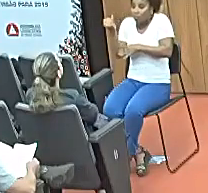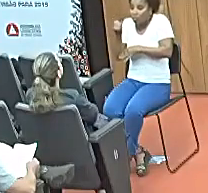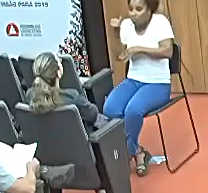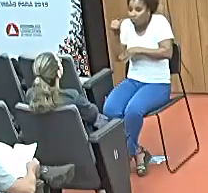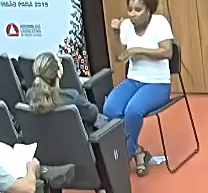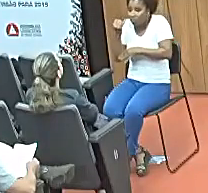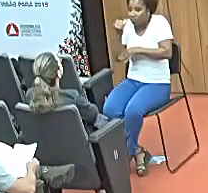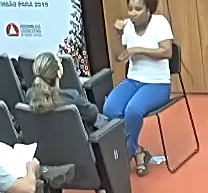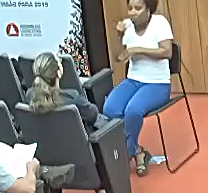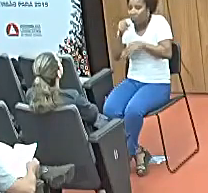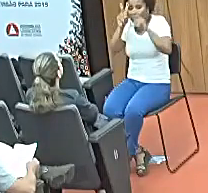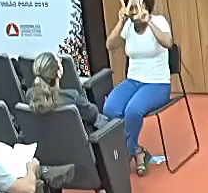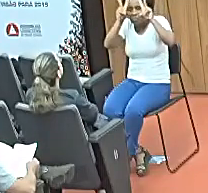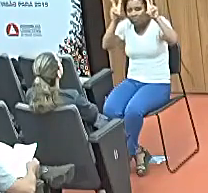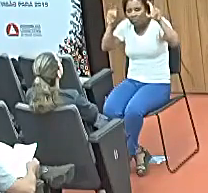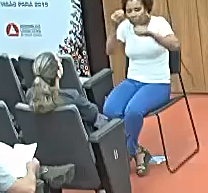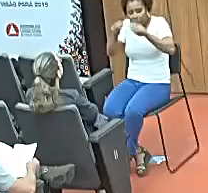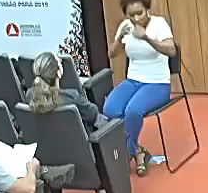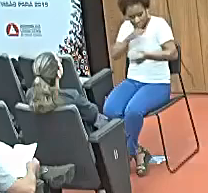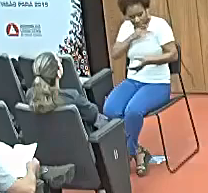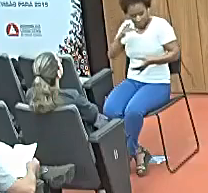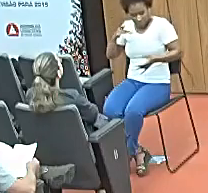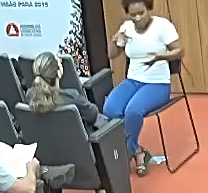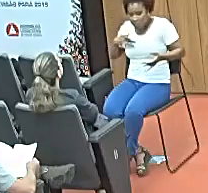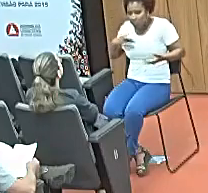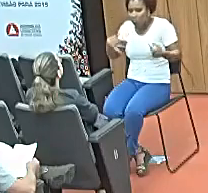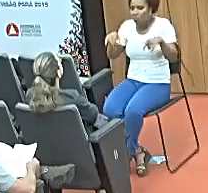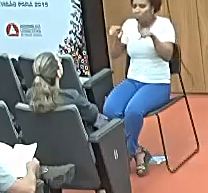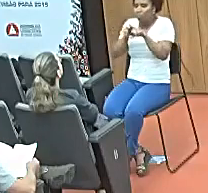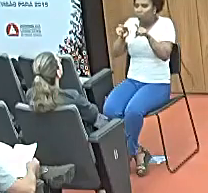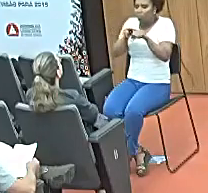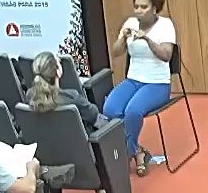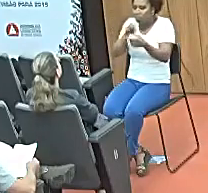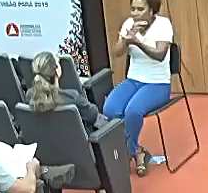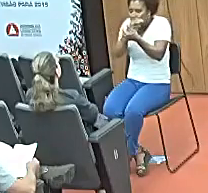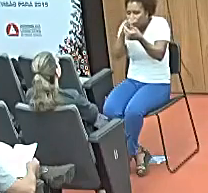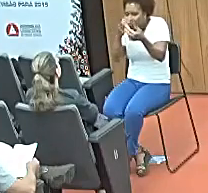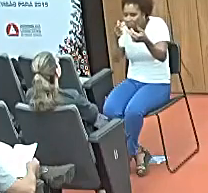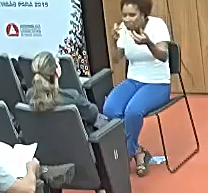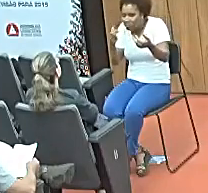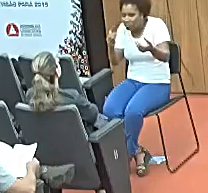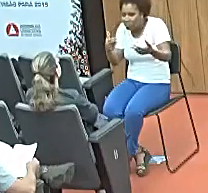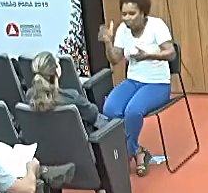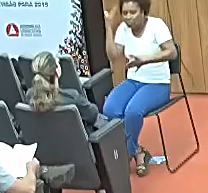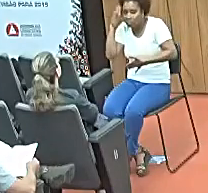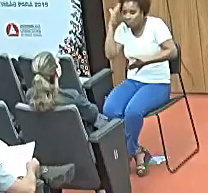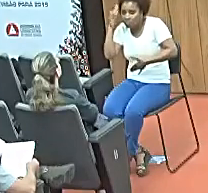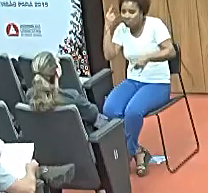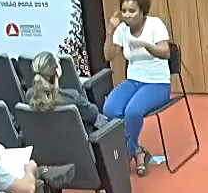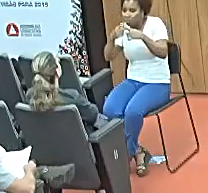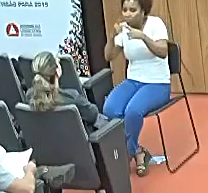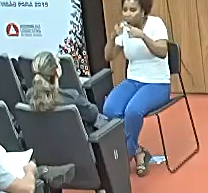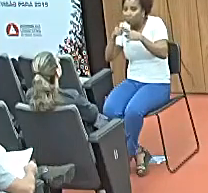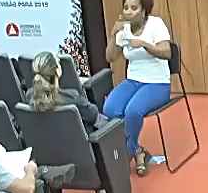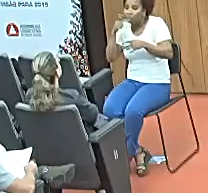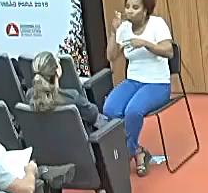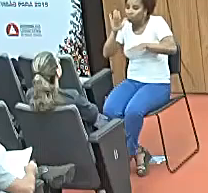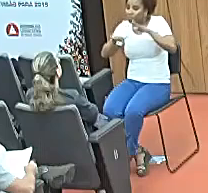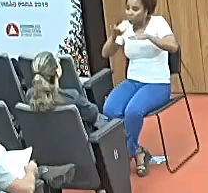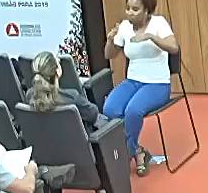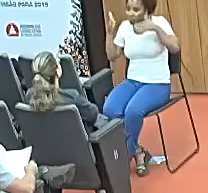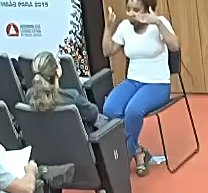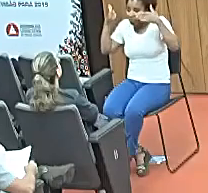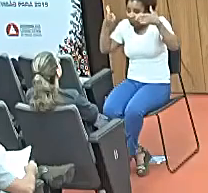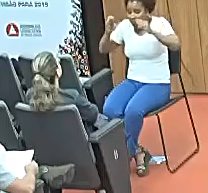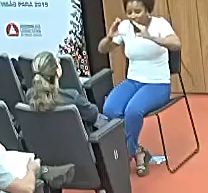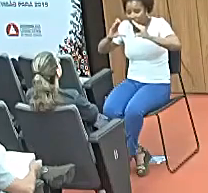assim falo como advogado chegou ao poder judiciário e ele não tem condições de tratar dessas questões por disse aru como nós